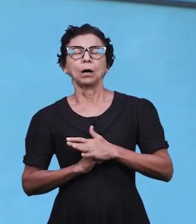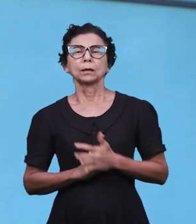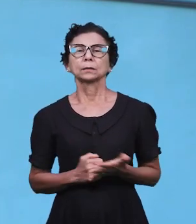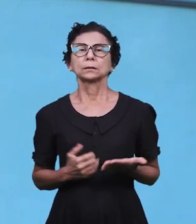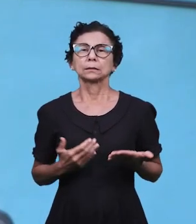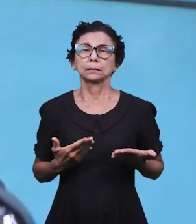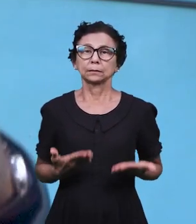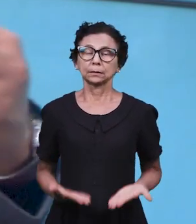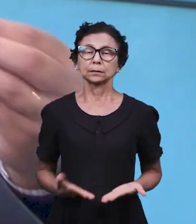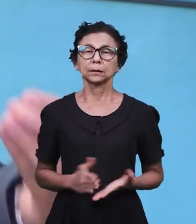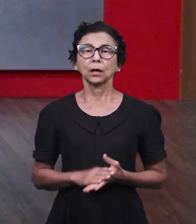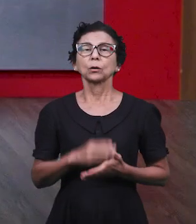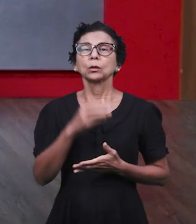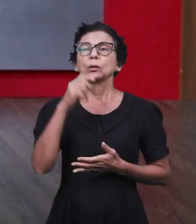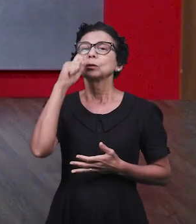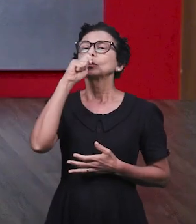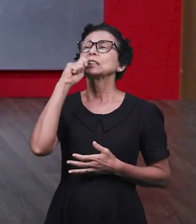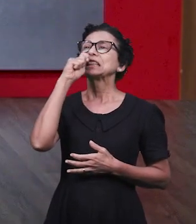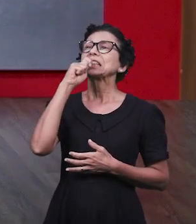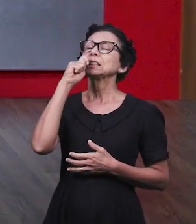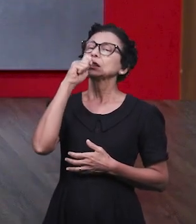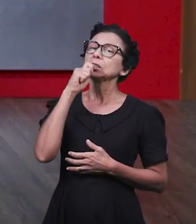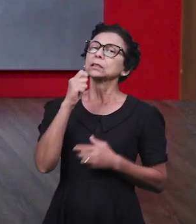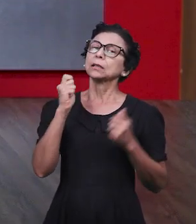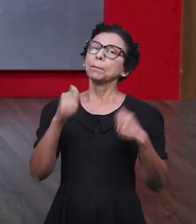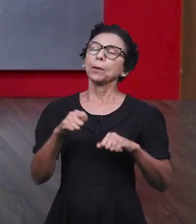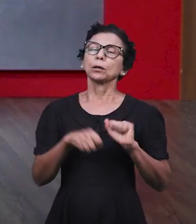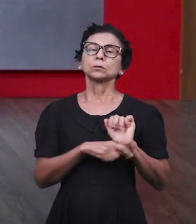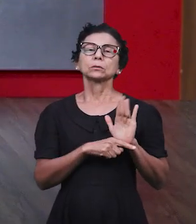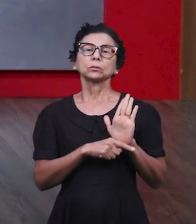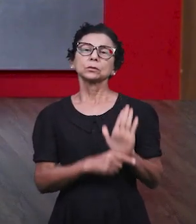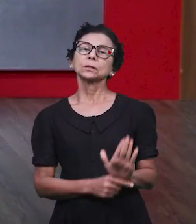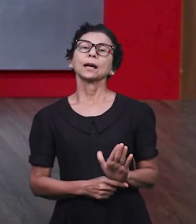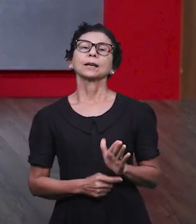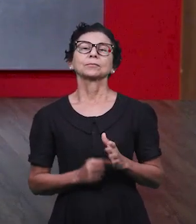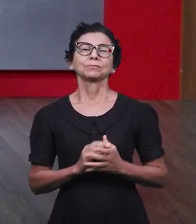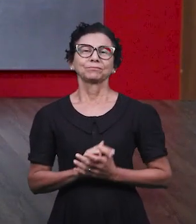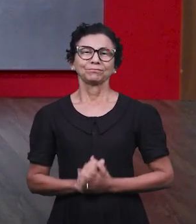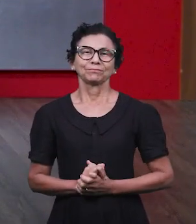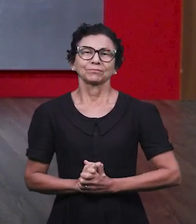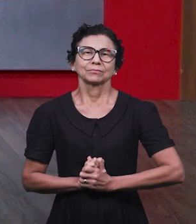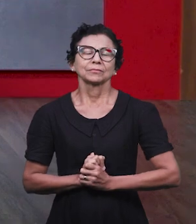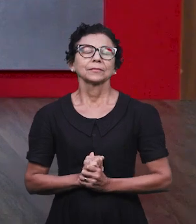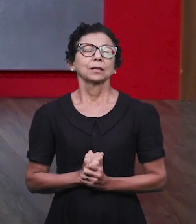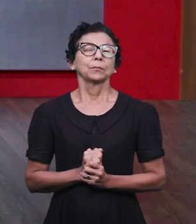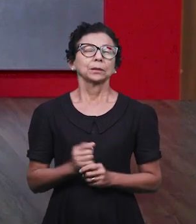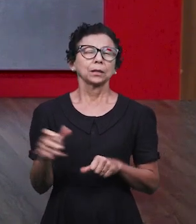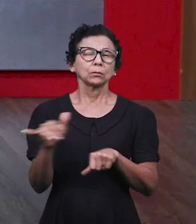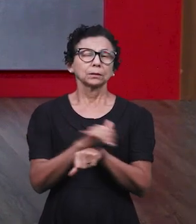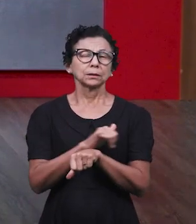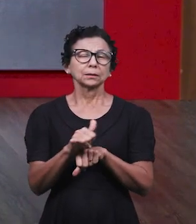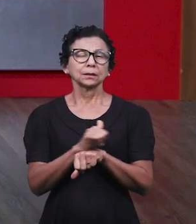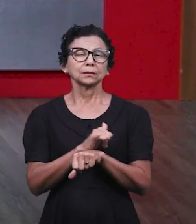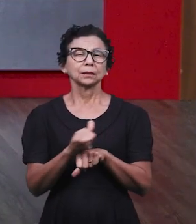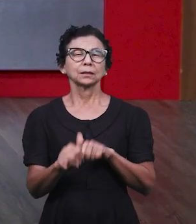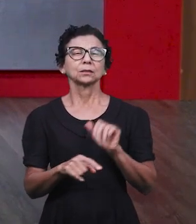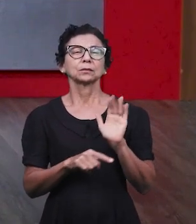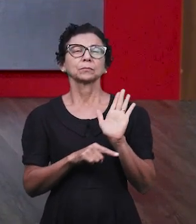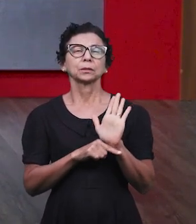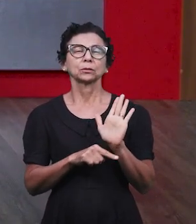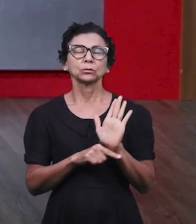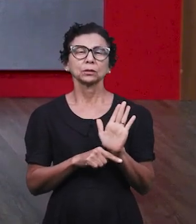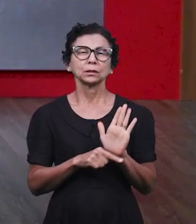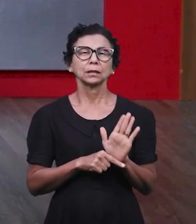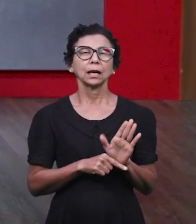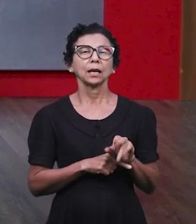e habilitado para trabalhar junto com o paciente que não tem uma boa salivação. E a gente consegue ter meios e artifícios